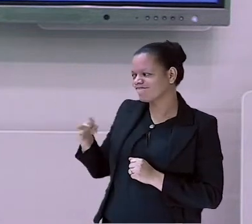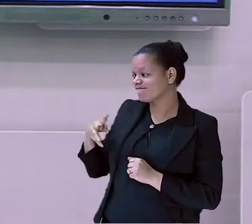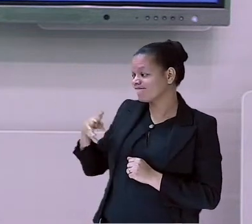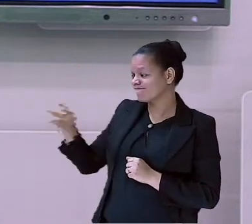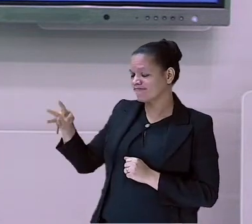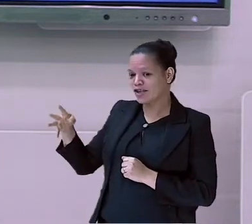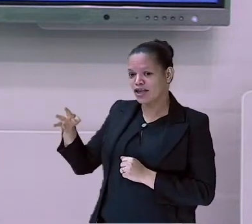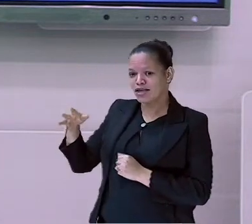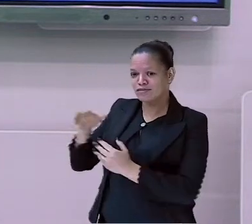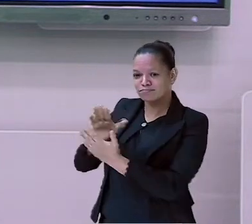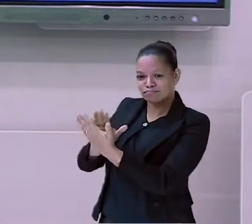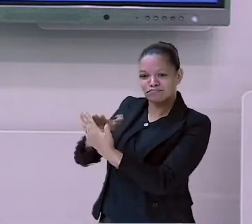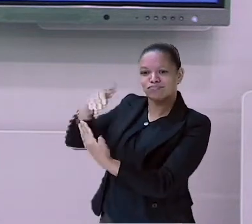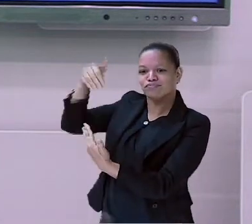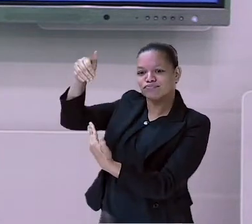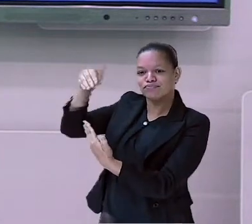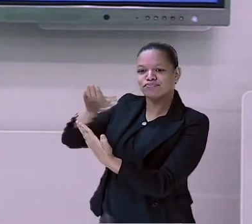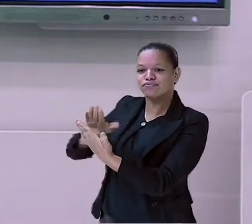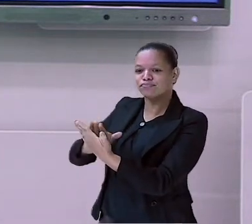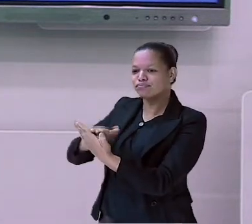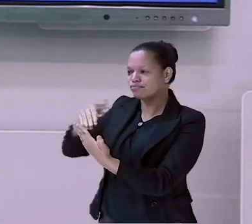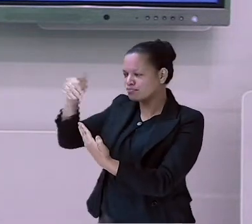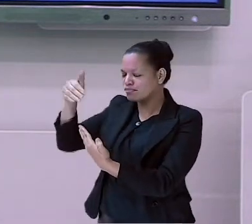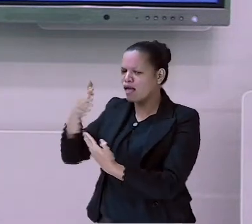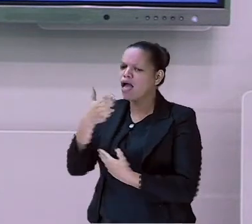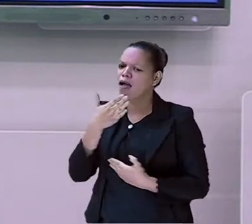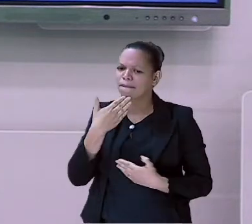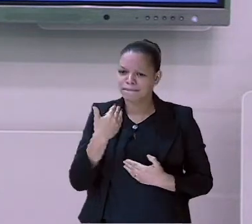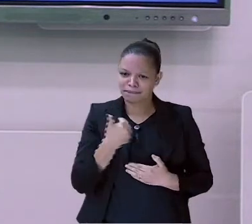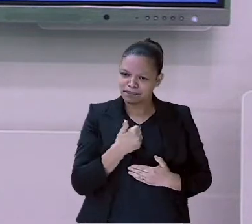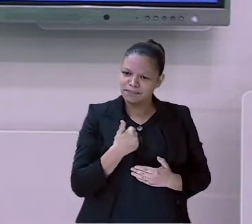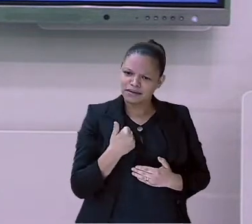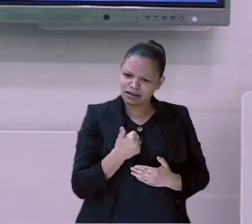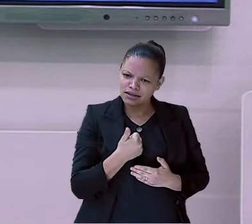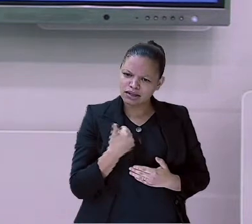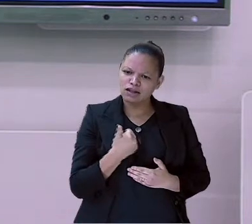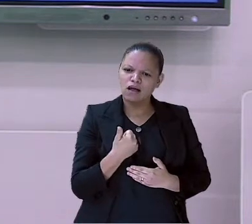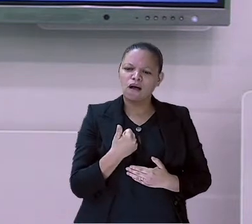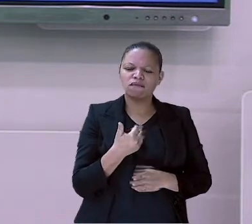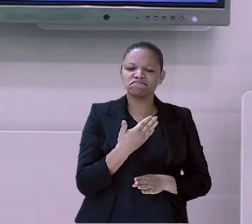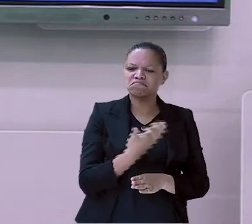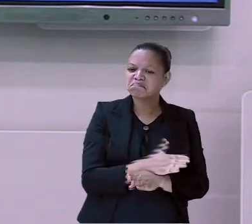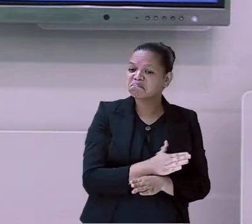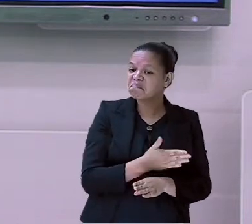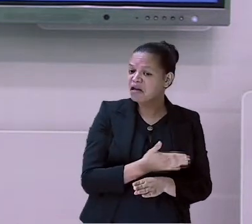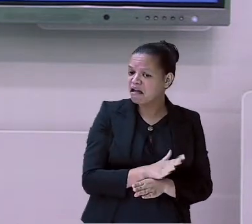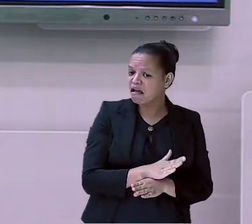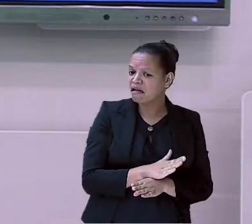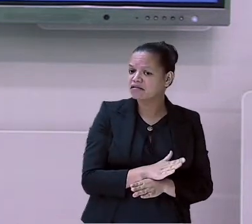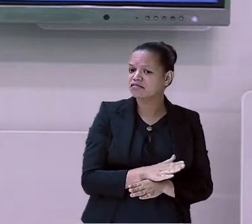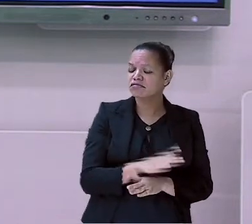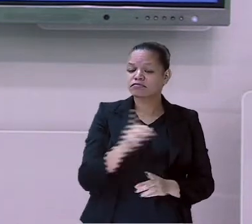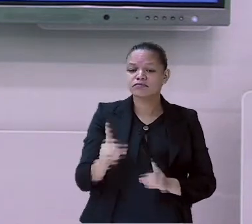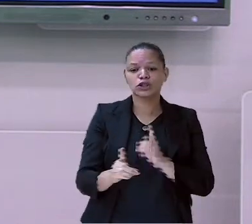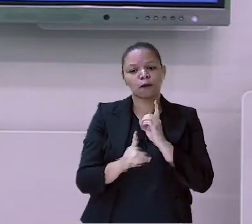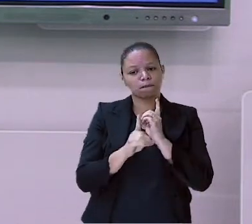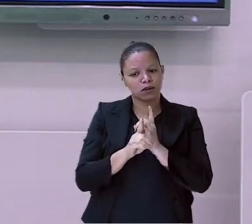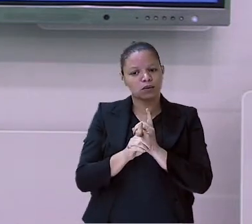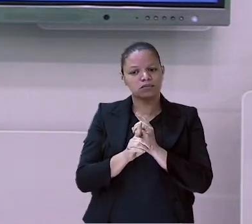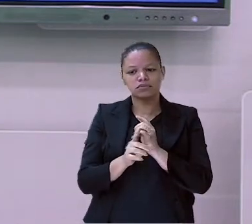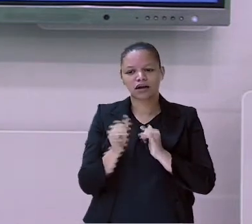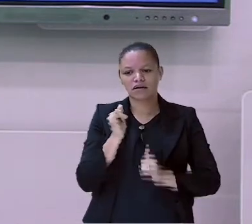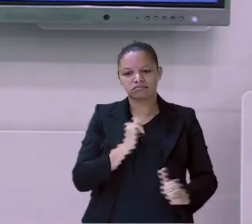seria. Então, essa forma é uma forma muito mais fácil de você ver essas informações.